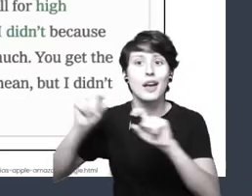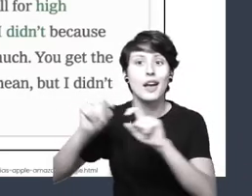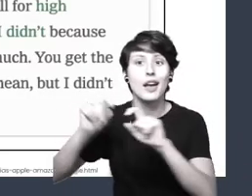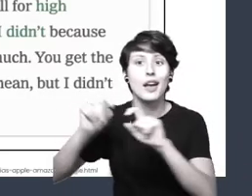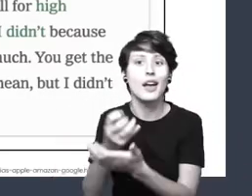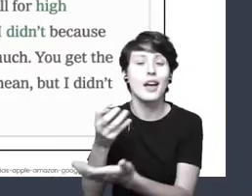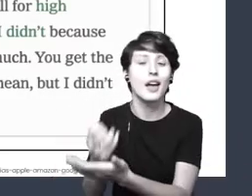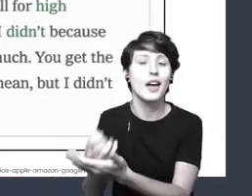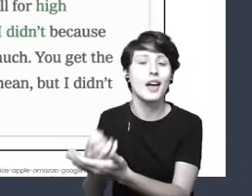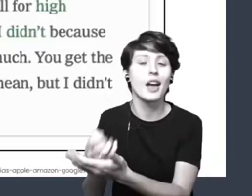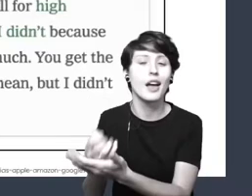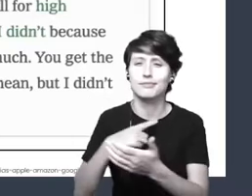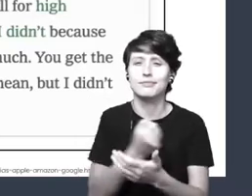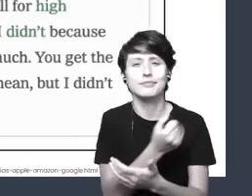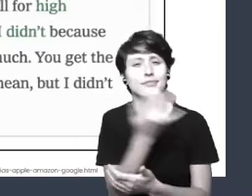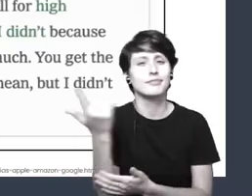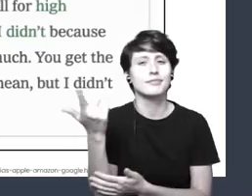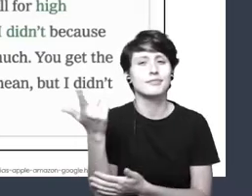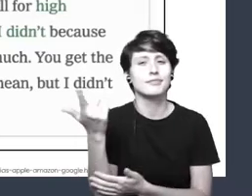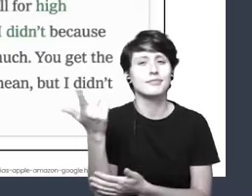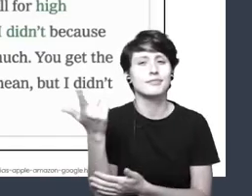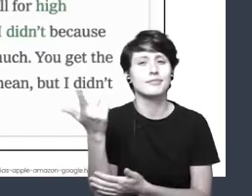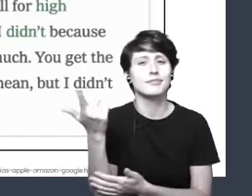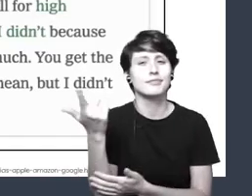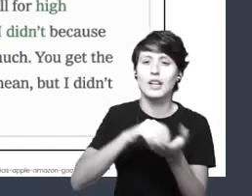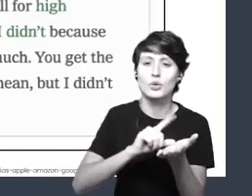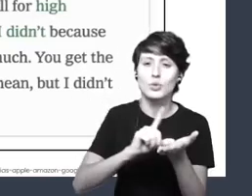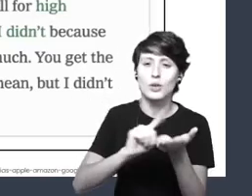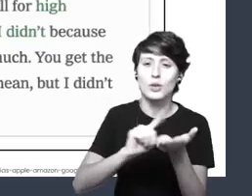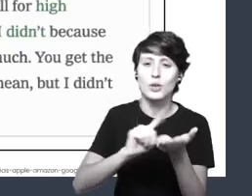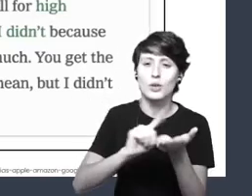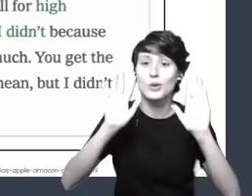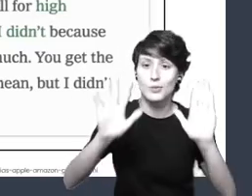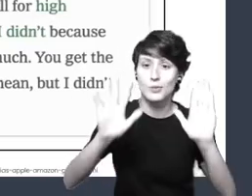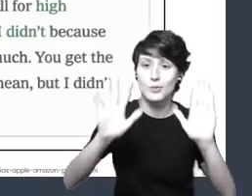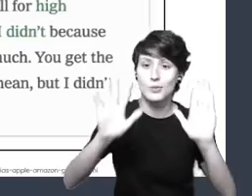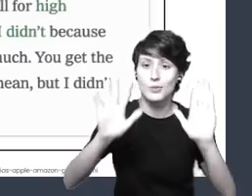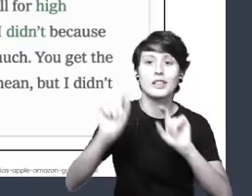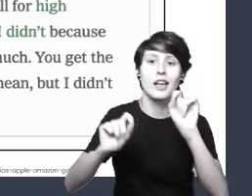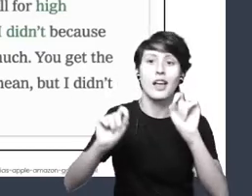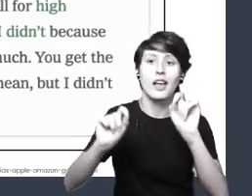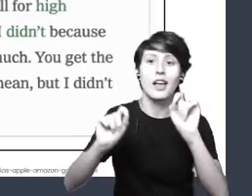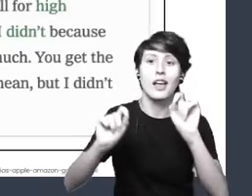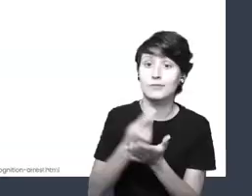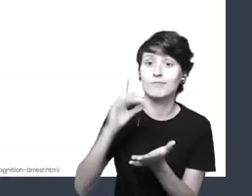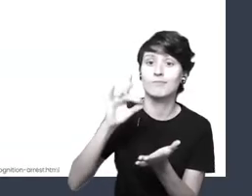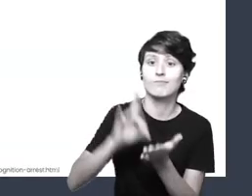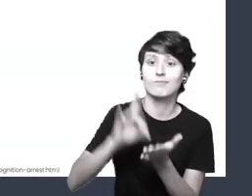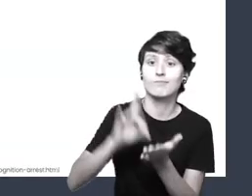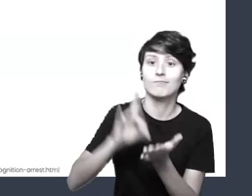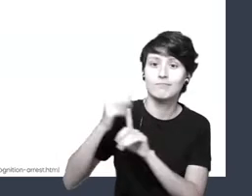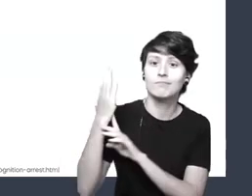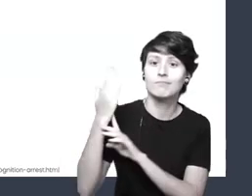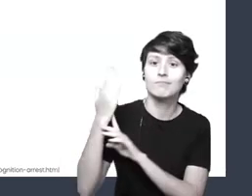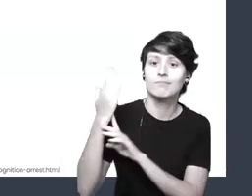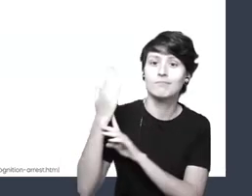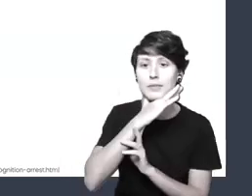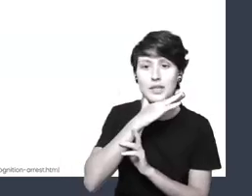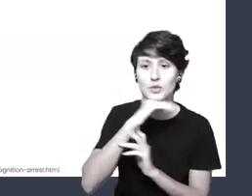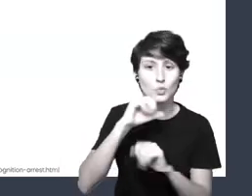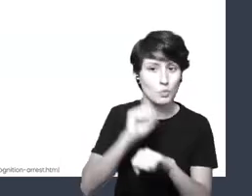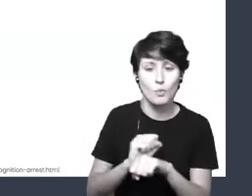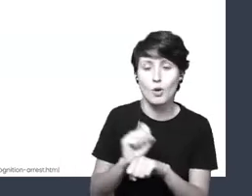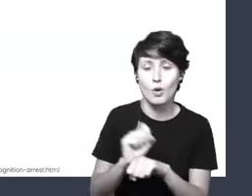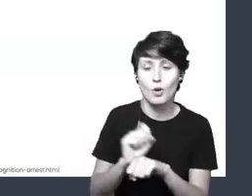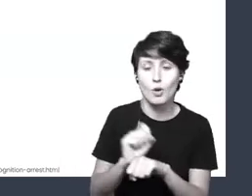vários outros exemplos nesse artigo, mas esse foi um caso que aconteceu em março e não parou por aí. Em junho desse